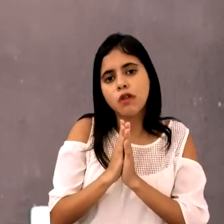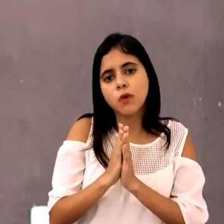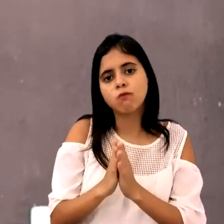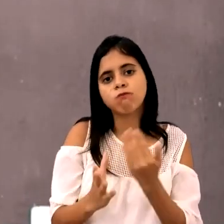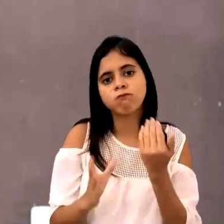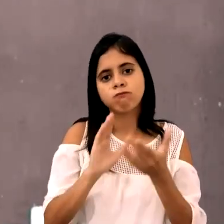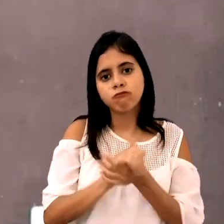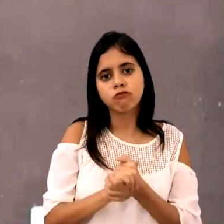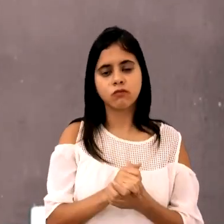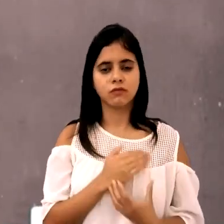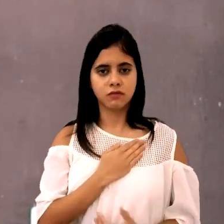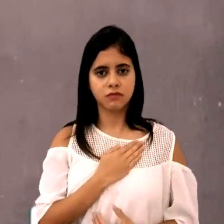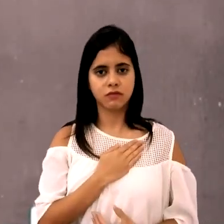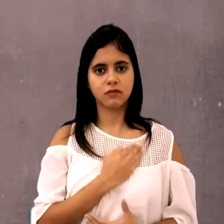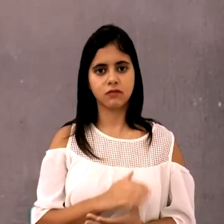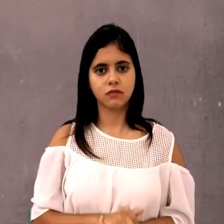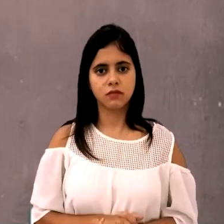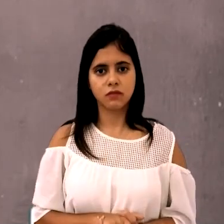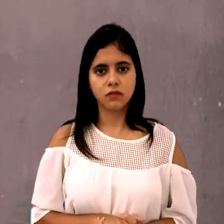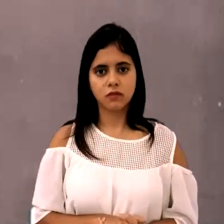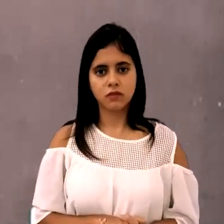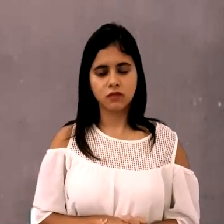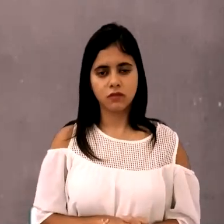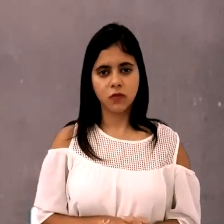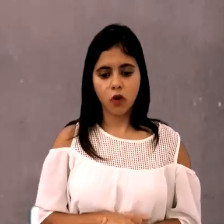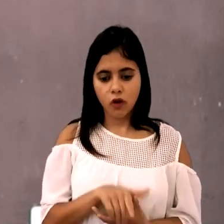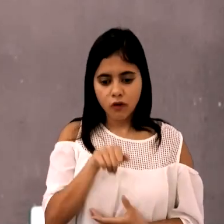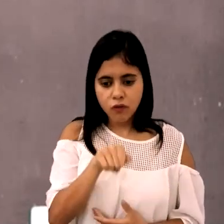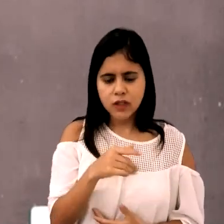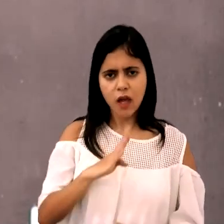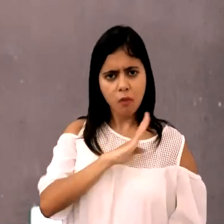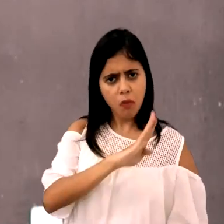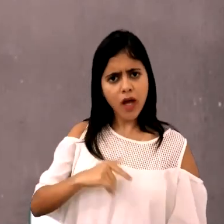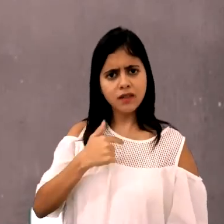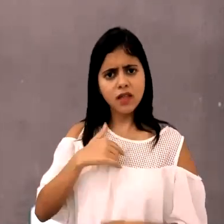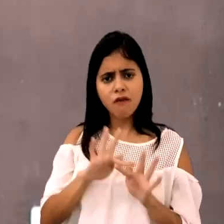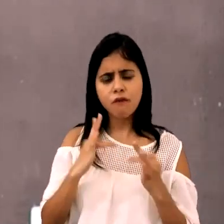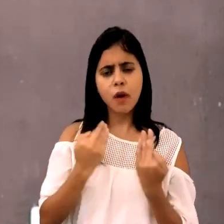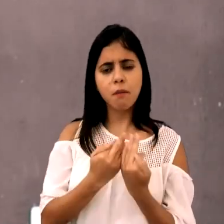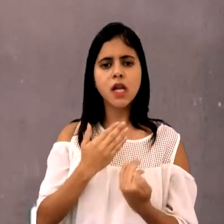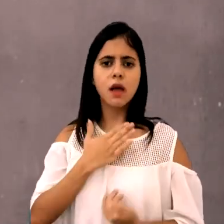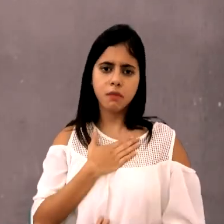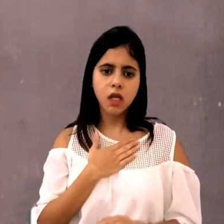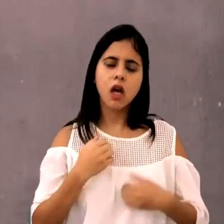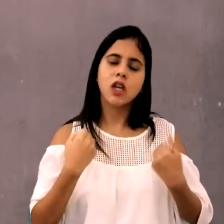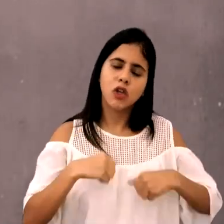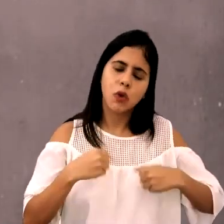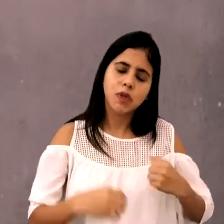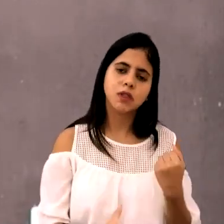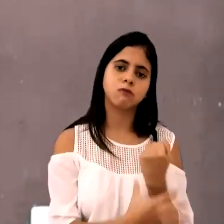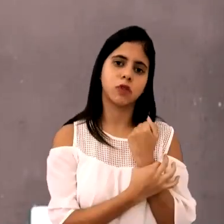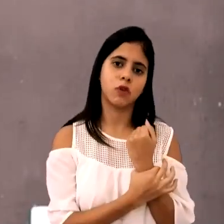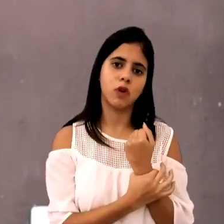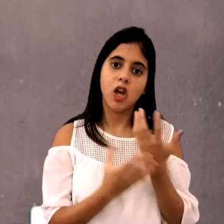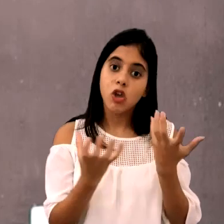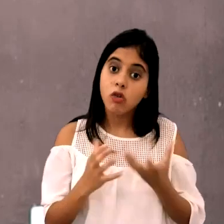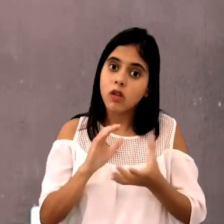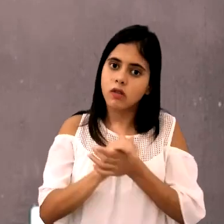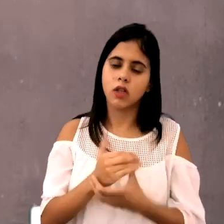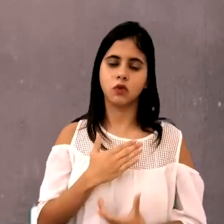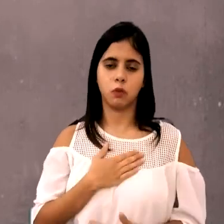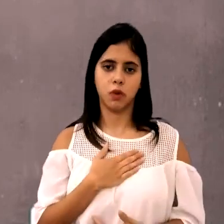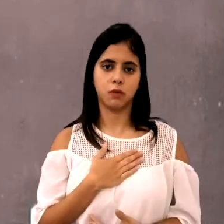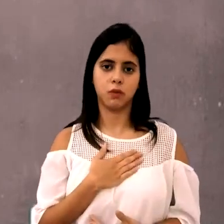pela lei. E você é um parente. E eu preciso de proteção. E eu quero que você case comigo.